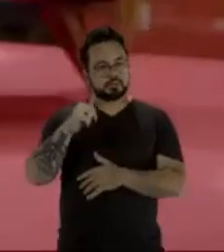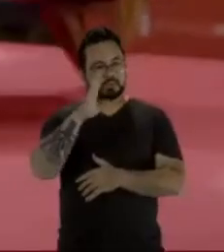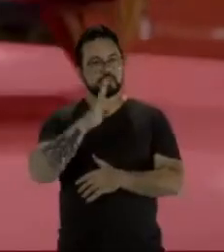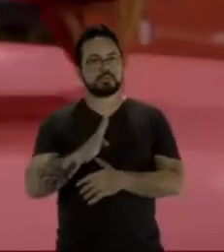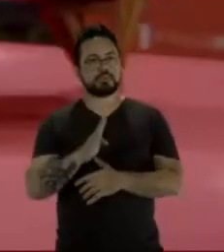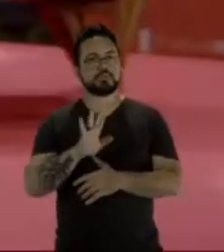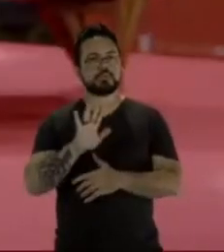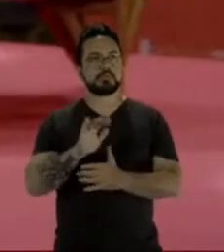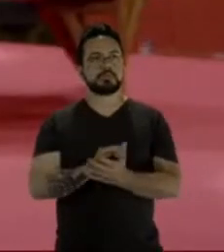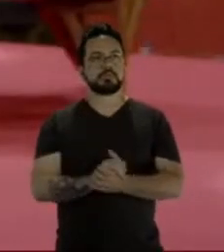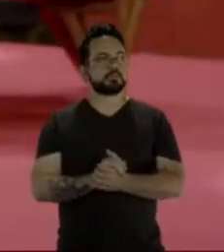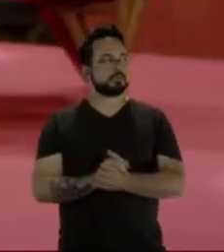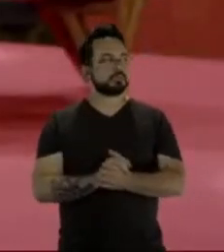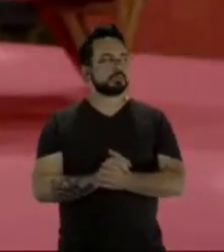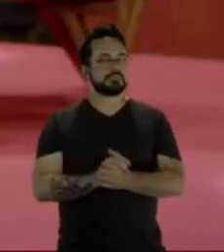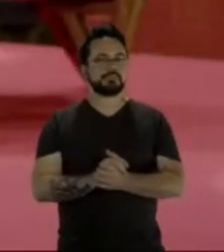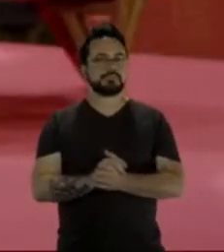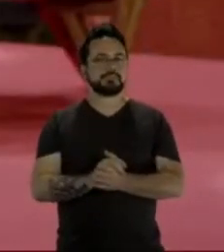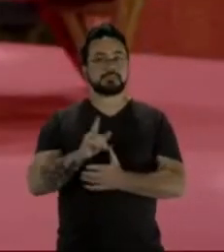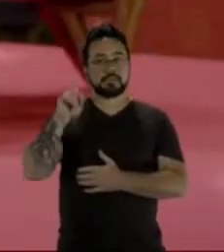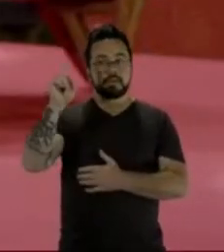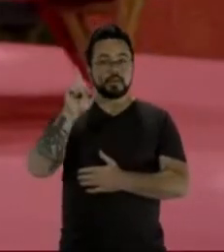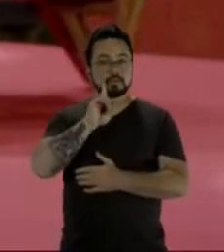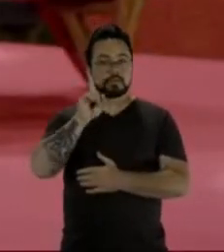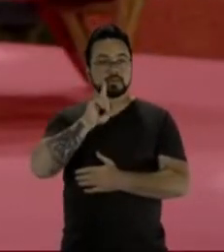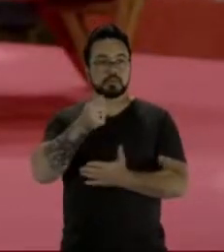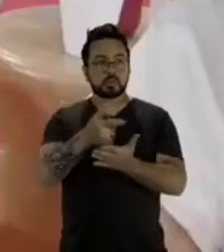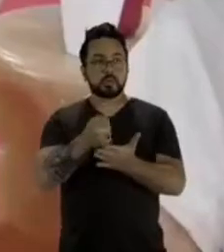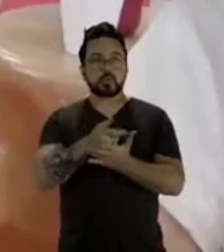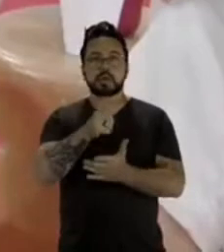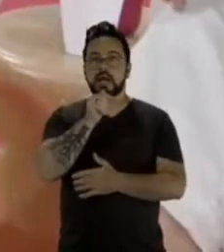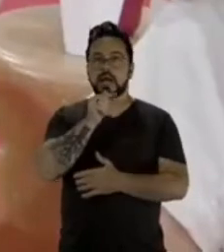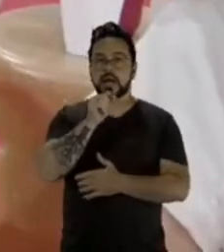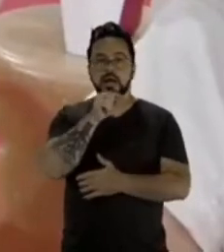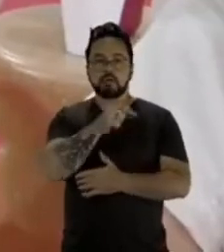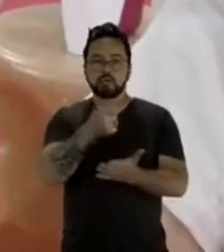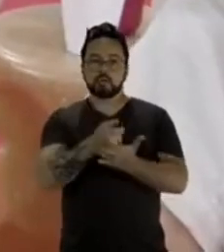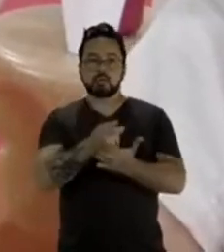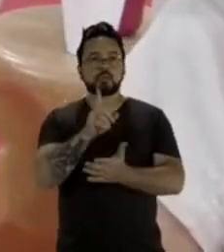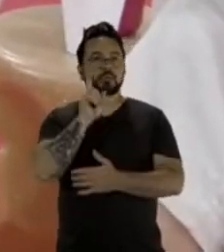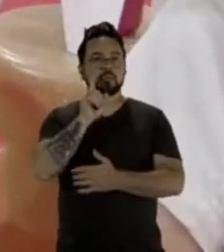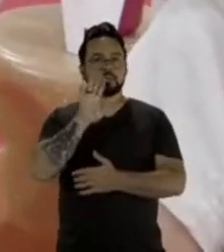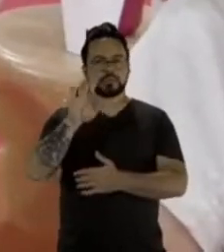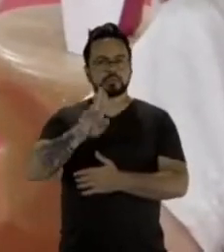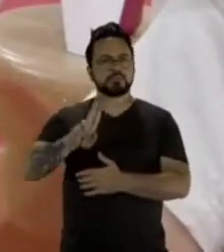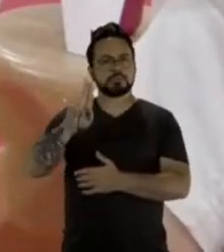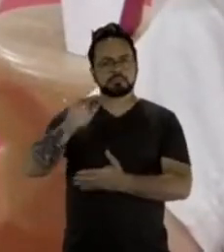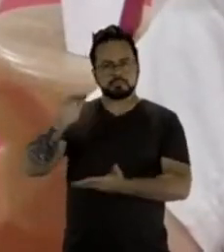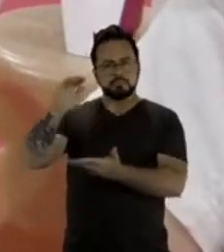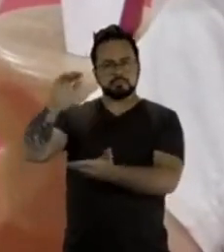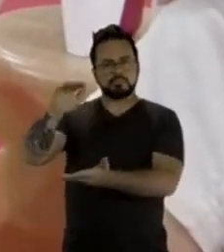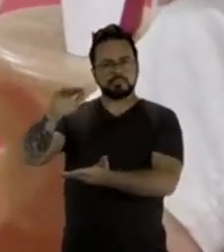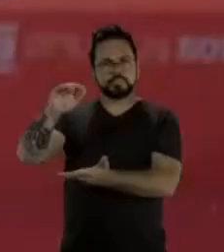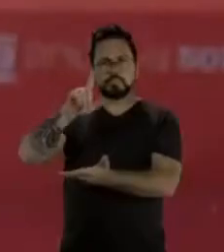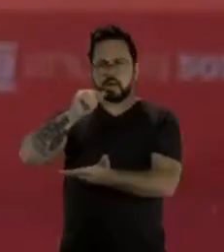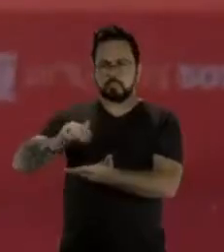assim, digo, lá eles só compram garrafa de água, nem há um tudo filtro. Tudo é descartável. Gente, qual é o problema do filtro? Né?